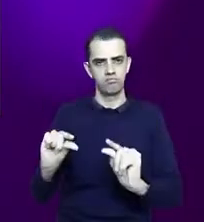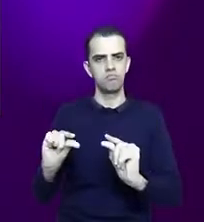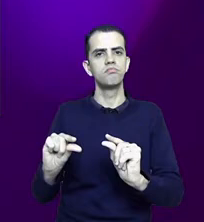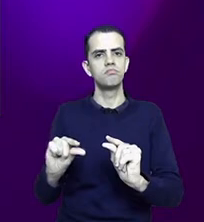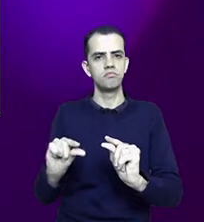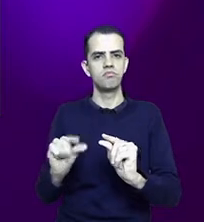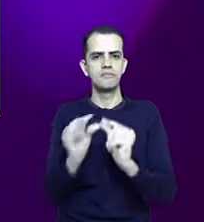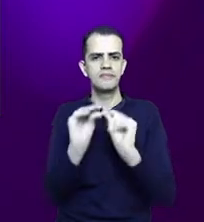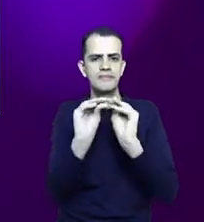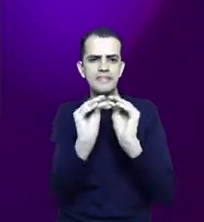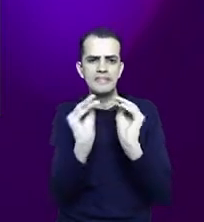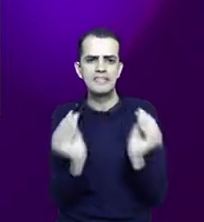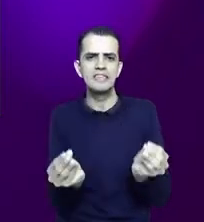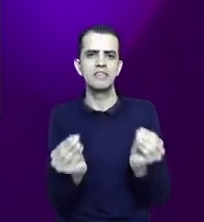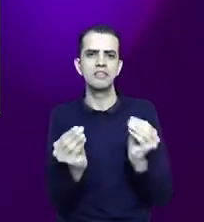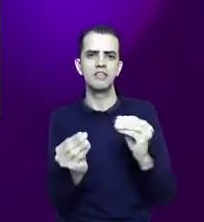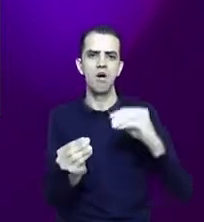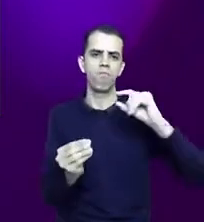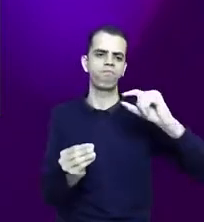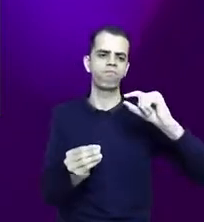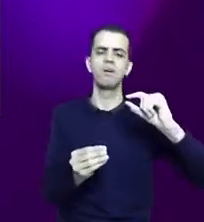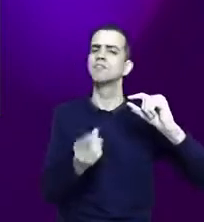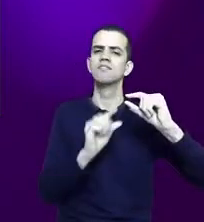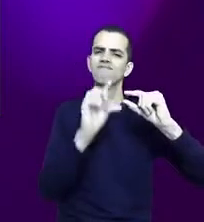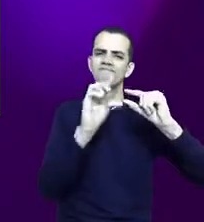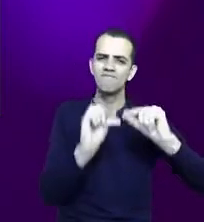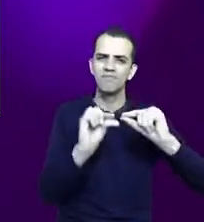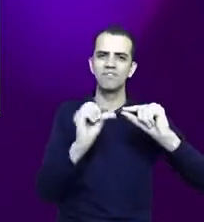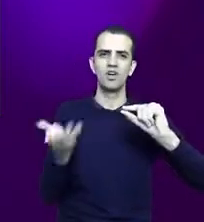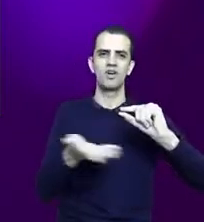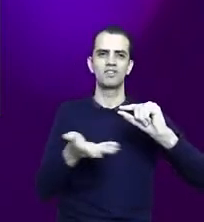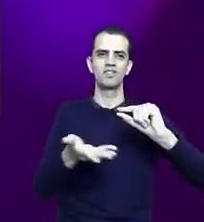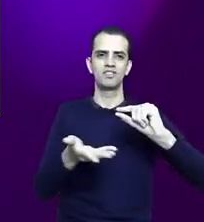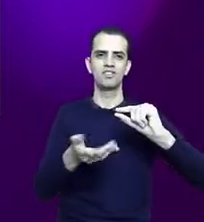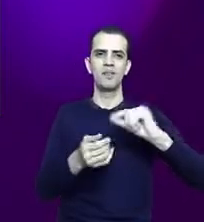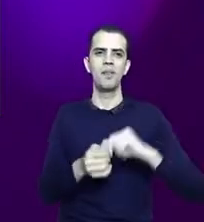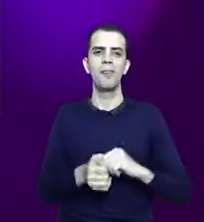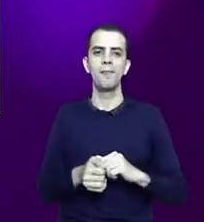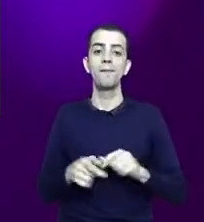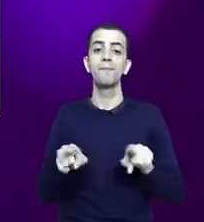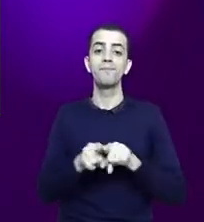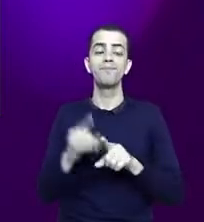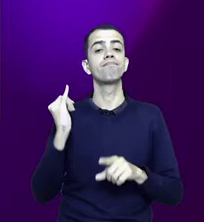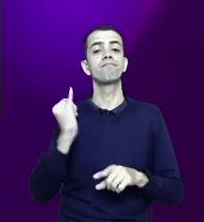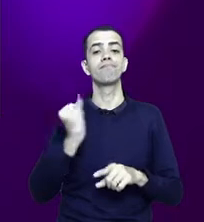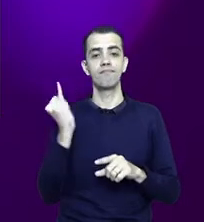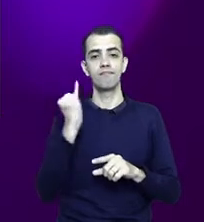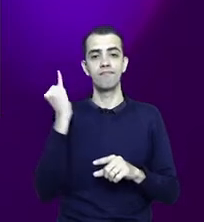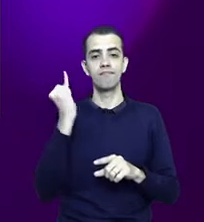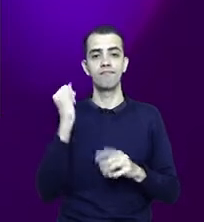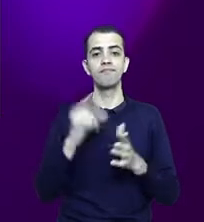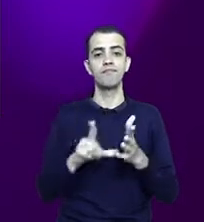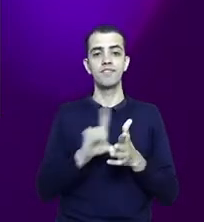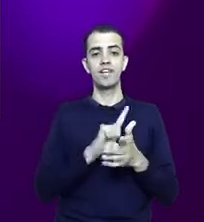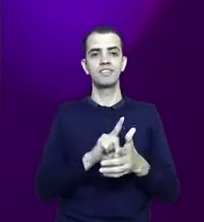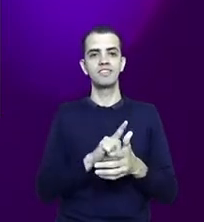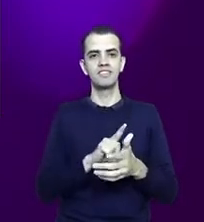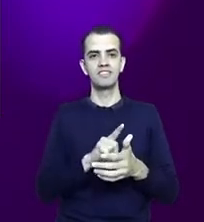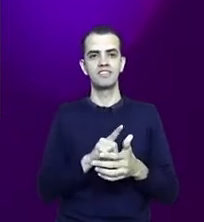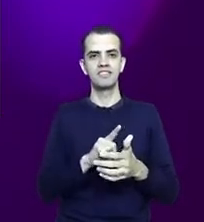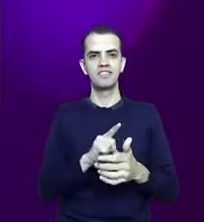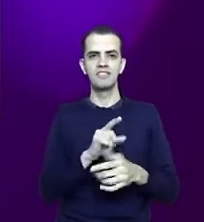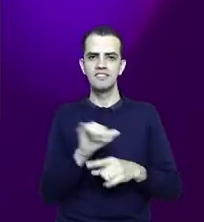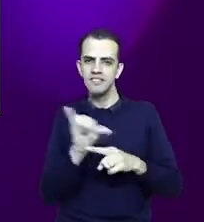pouquinho menos volumosa, e aqui a importância da relação da